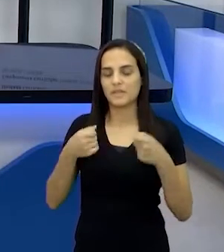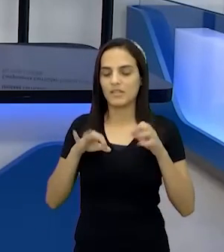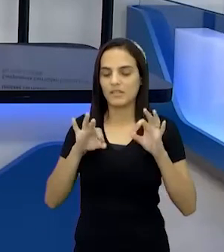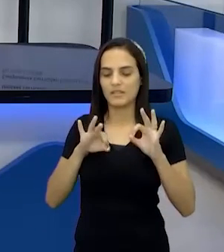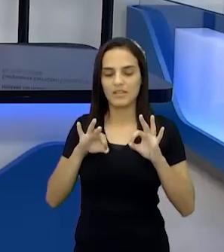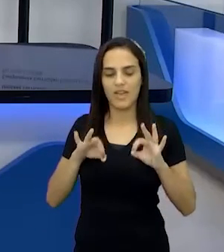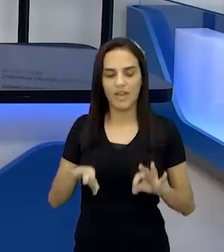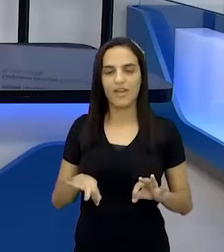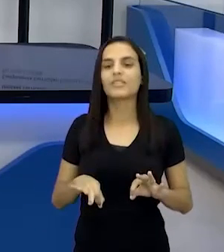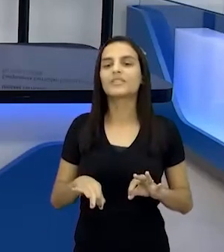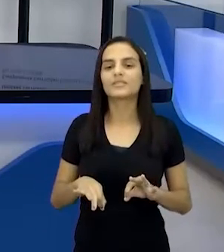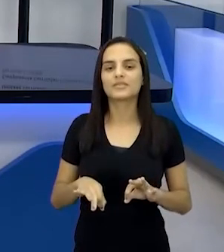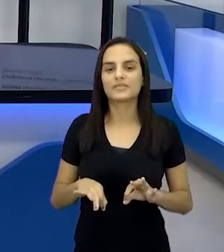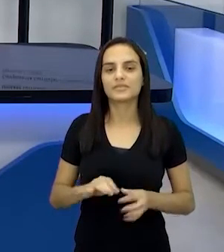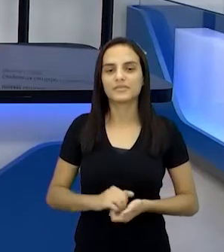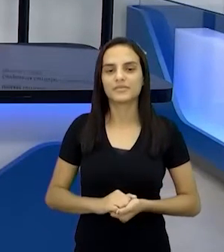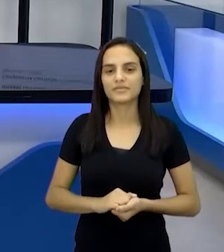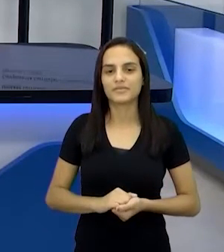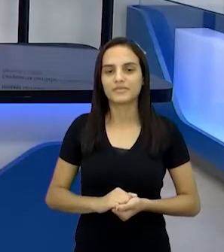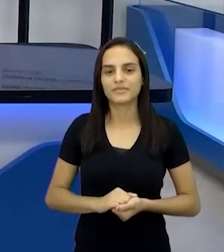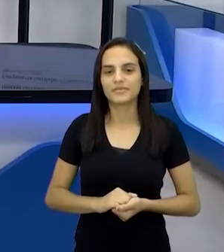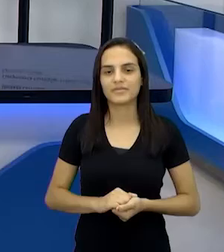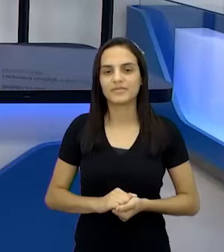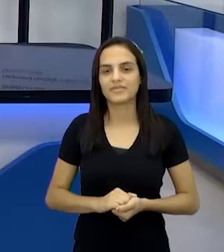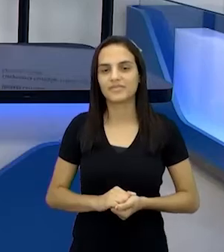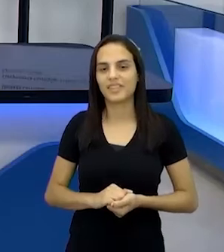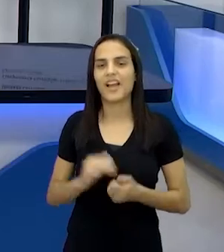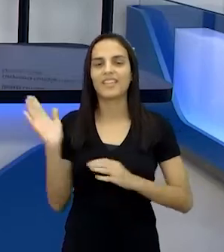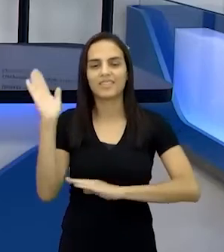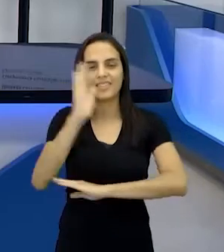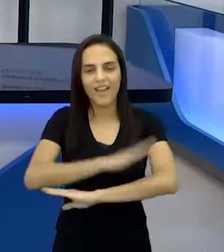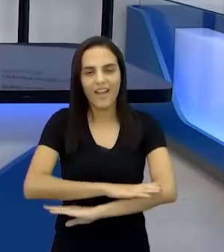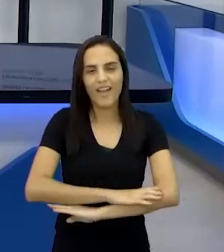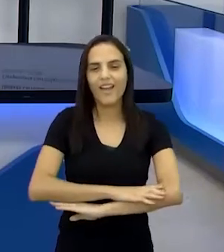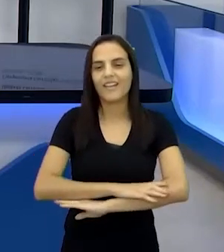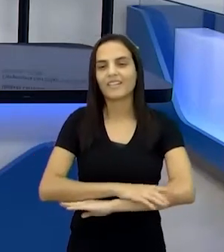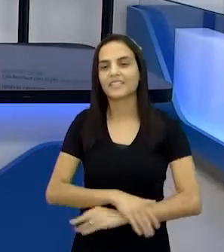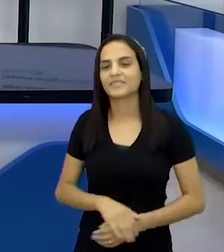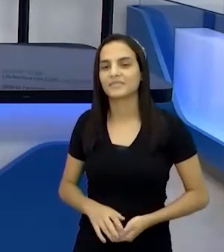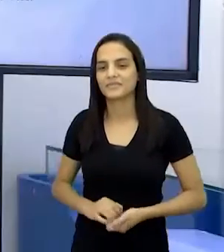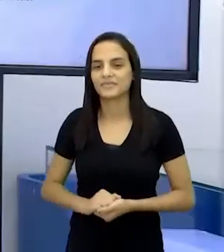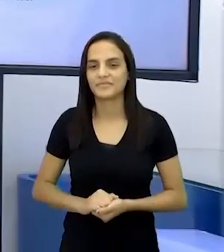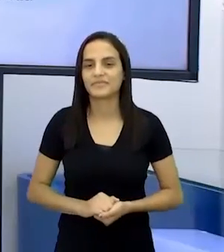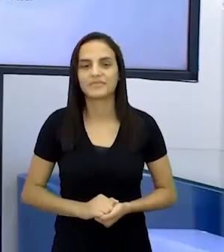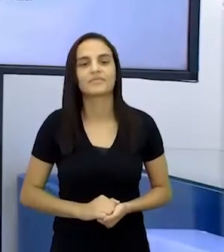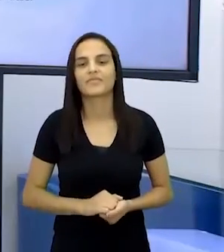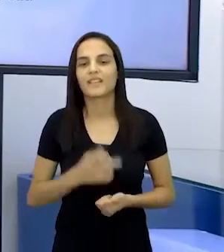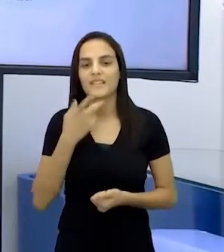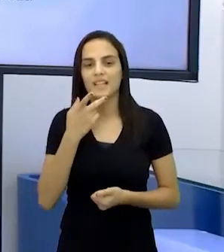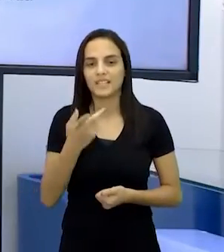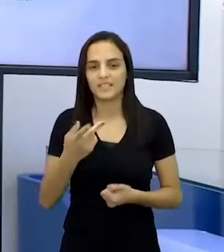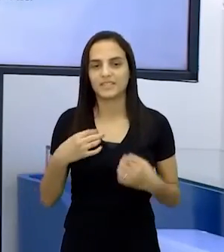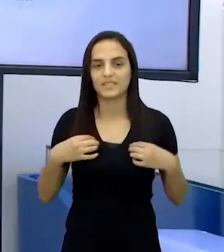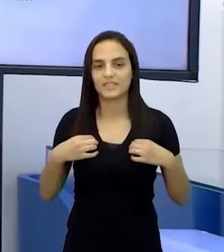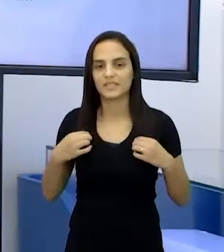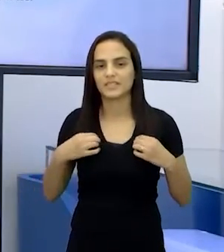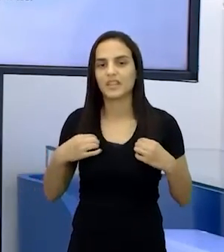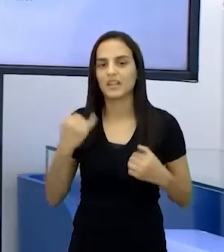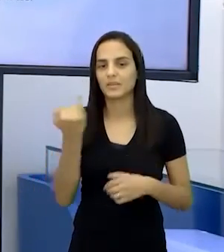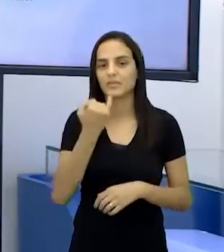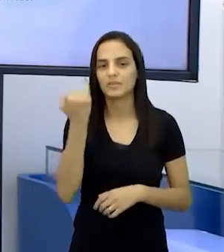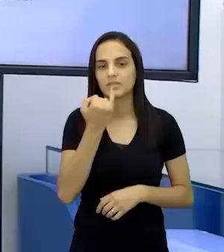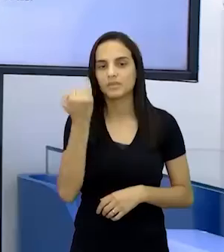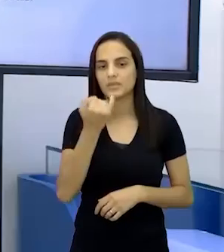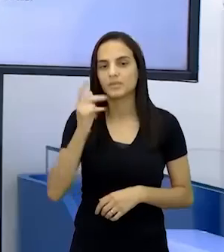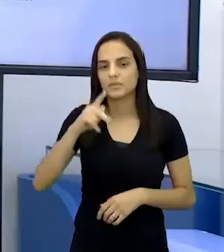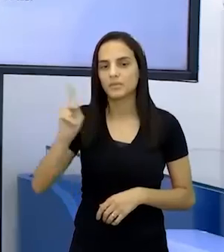né? Elegante ao meu Você lado. vê, é todo amassado, é à tarde. Mas vamos lá, tudo bem. E aí, como a gente tocou em assunto de vestimenta, é importante a gente falar isso também, que o